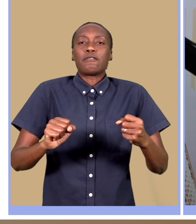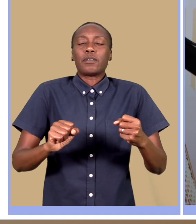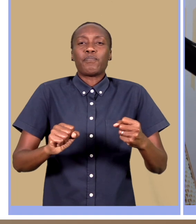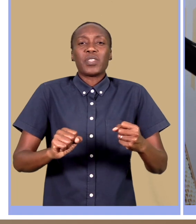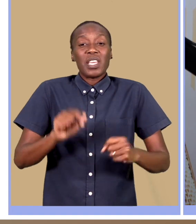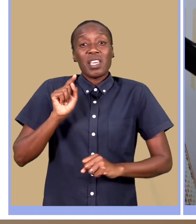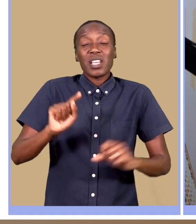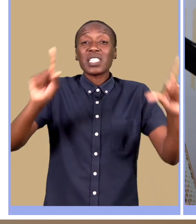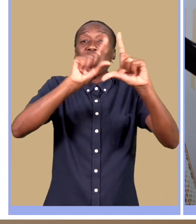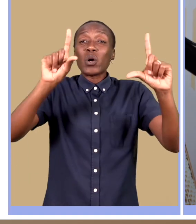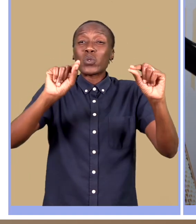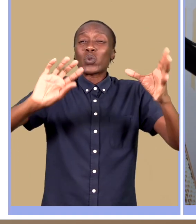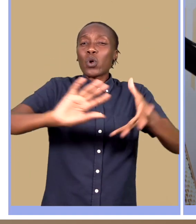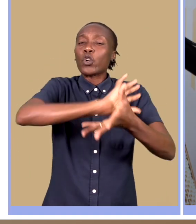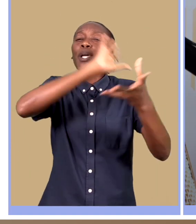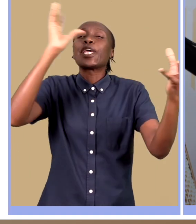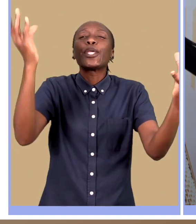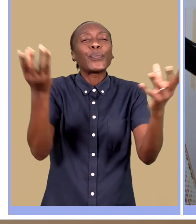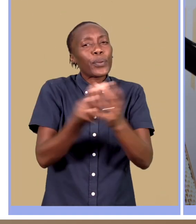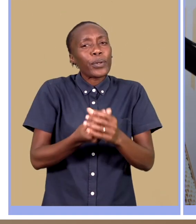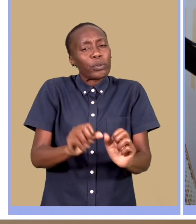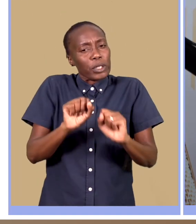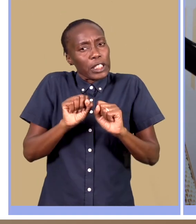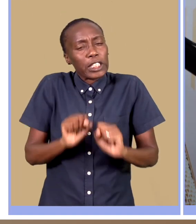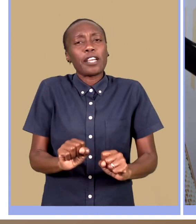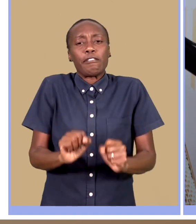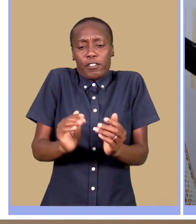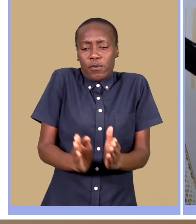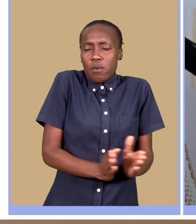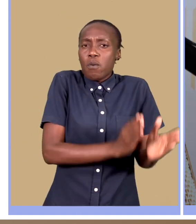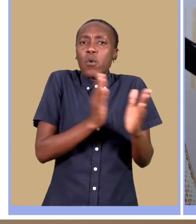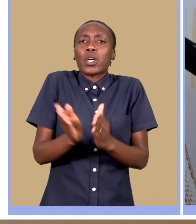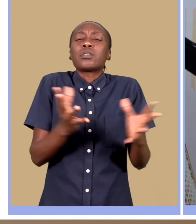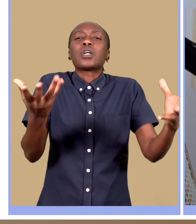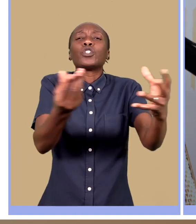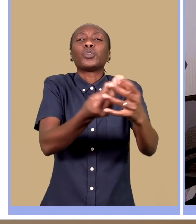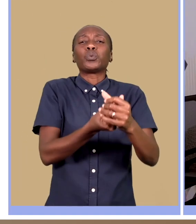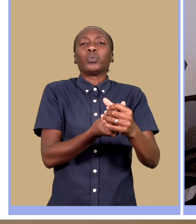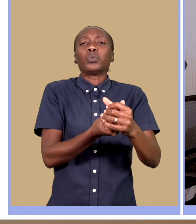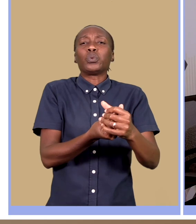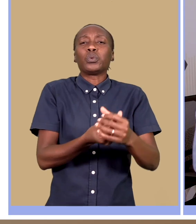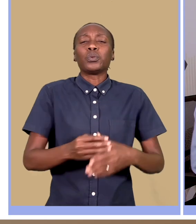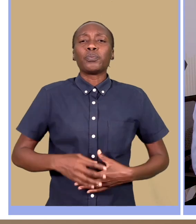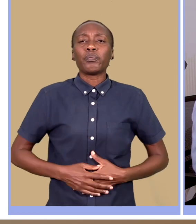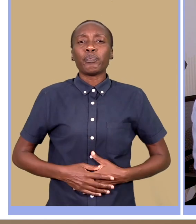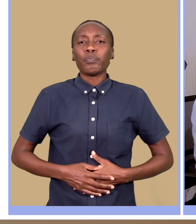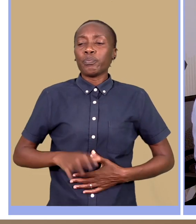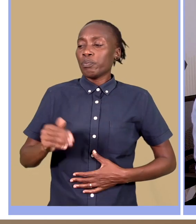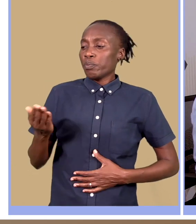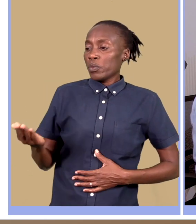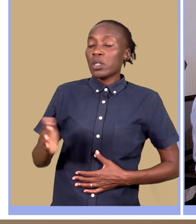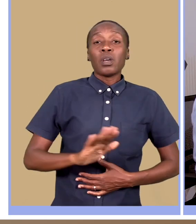funcionar. É um sistema complexo. Portanto, nós temos que lidar com essa complexidade. Bom, quando falamos da